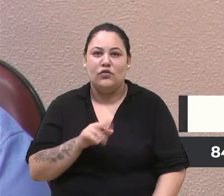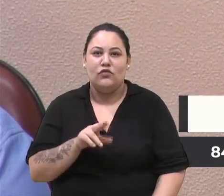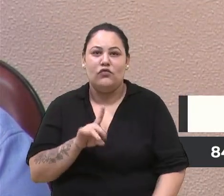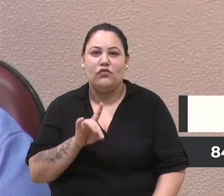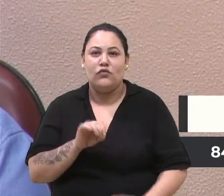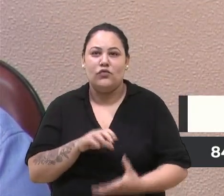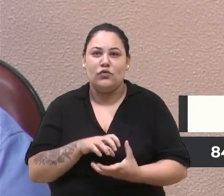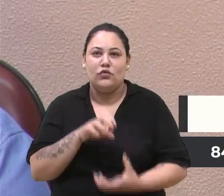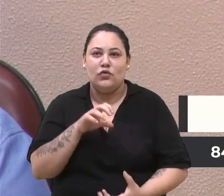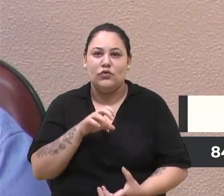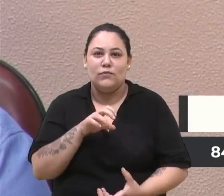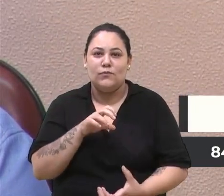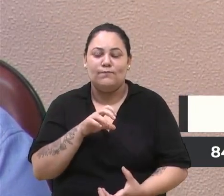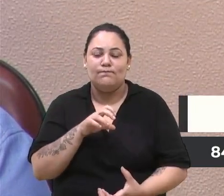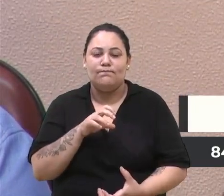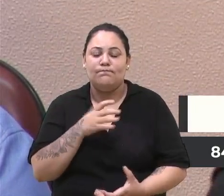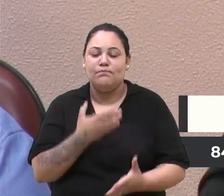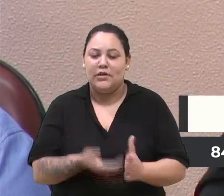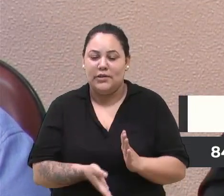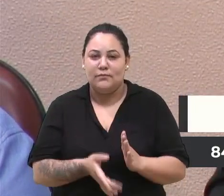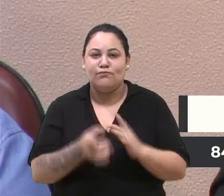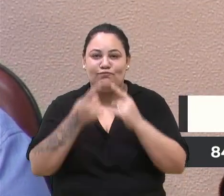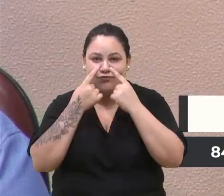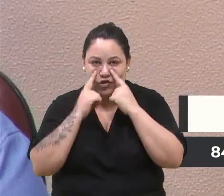chorar. Bom,